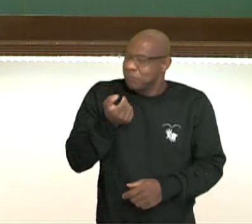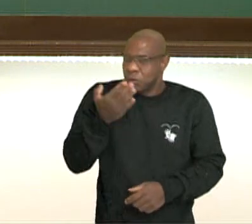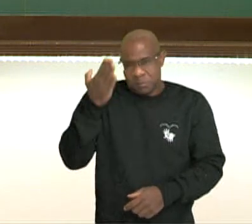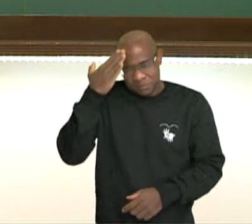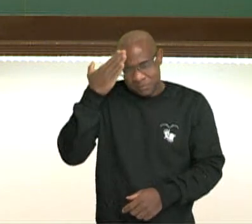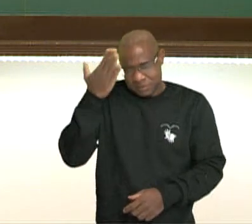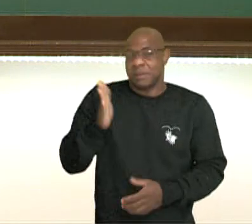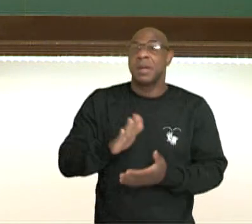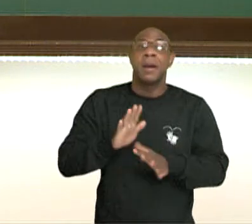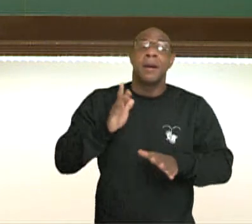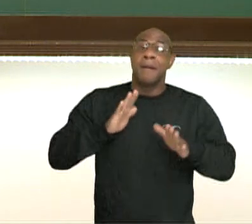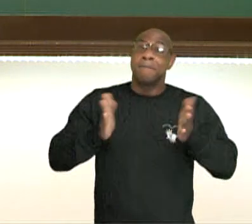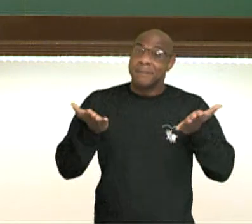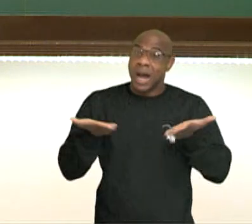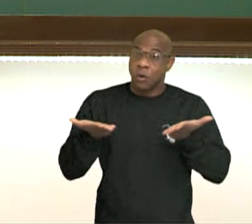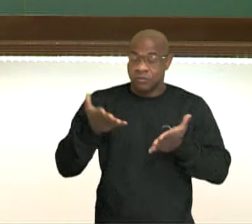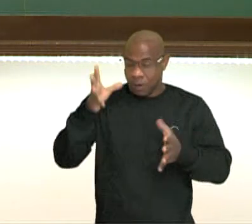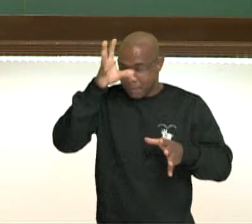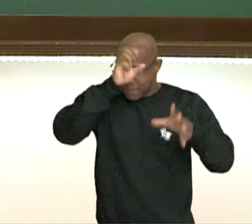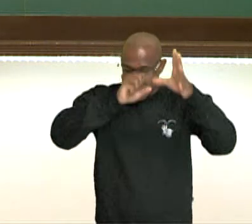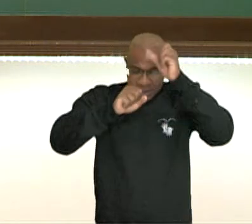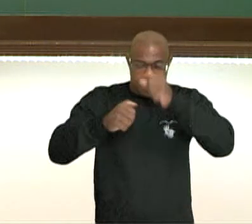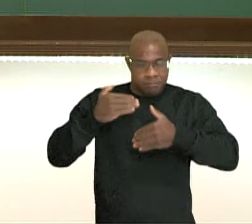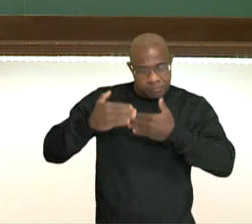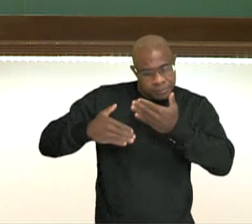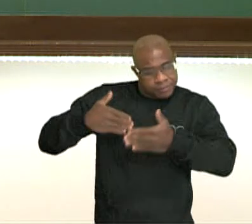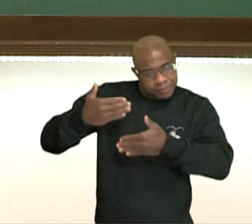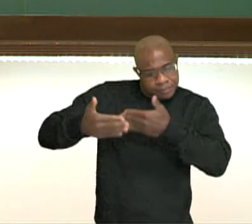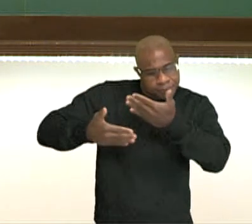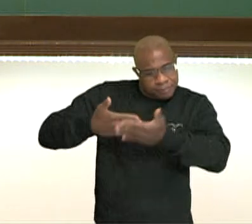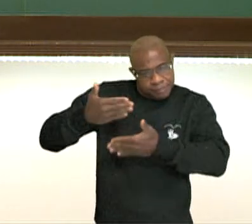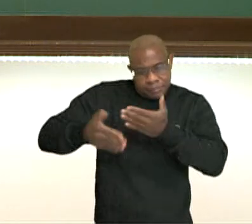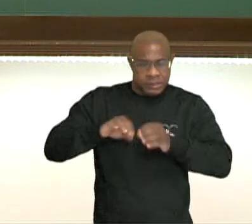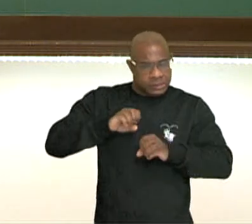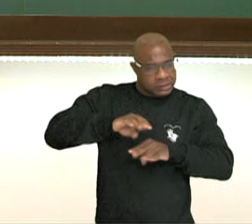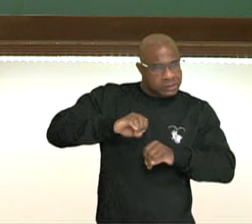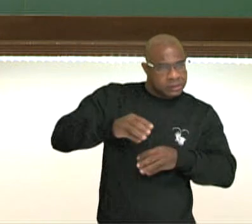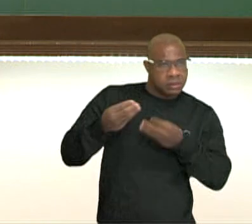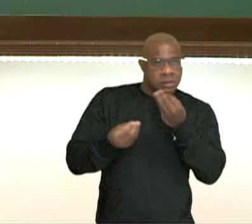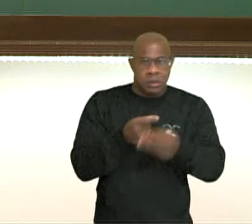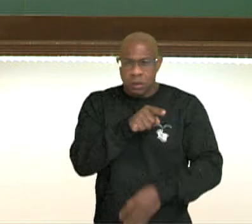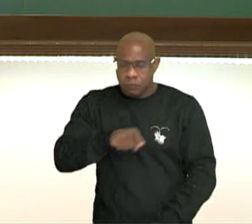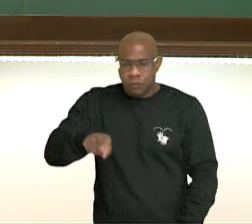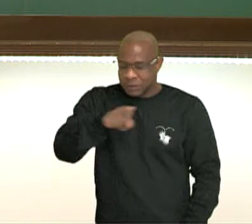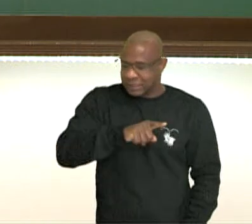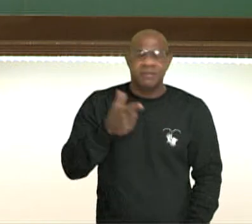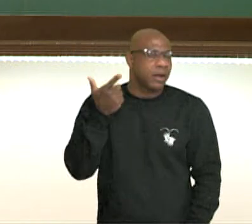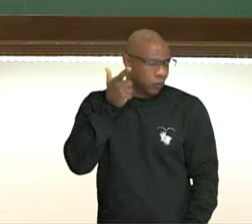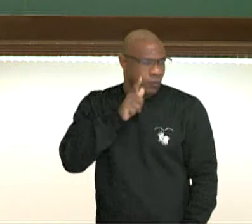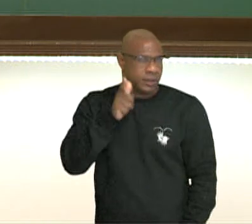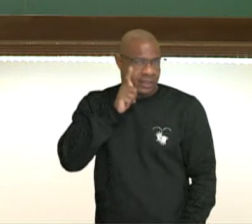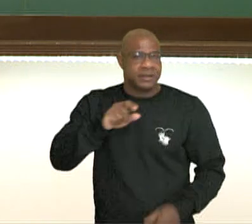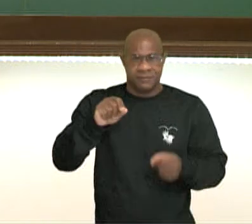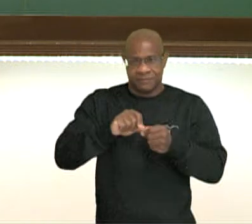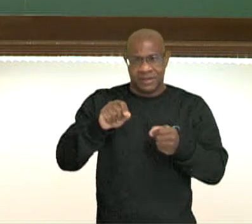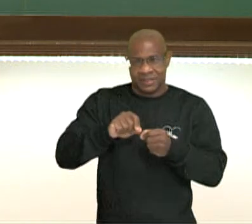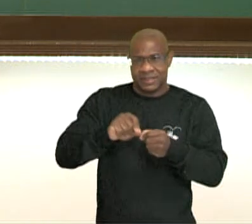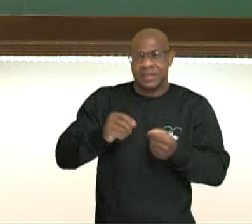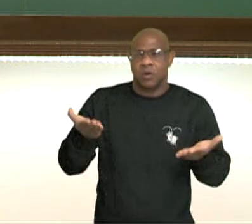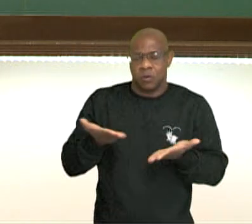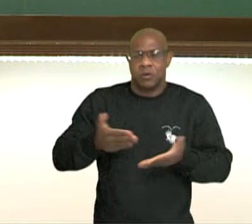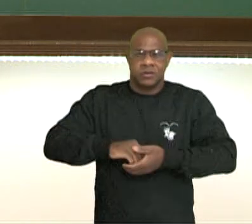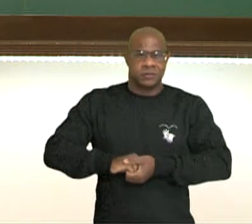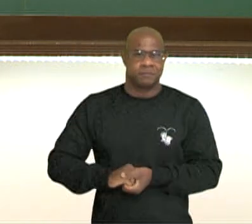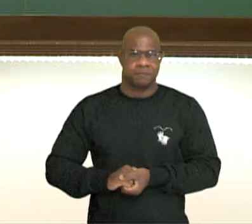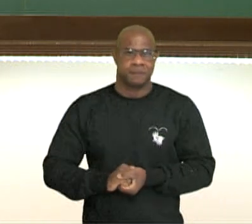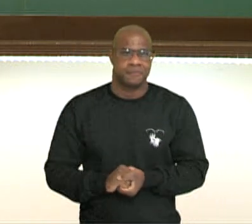Juntos a gente vai ver como tudo isso tem um processo de resolução e você vai dar conta direitinho das coisas que nós temos para